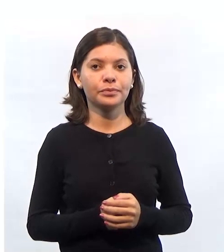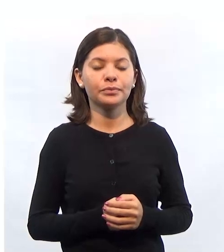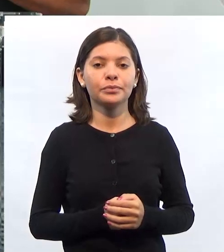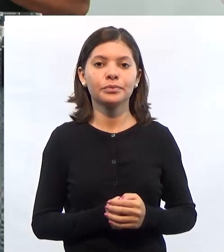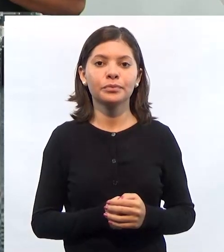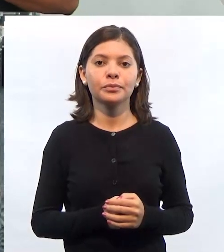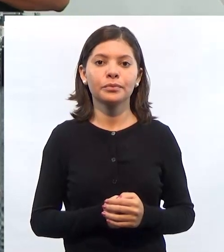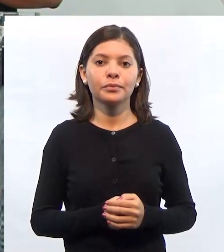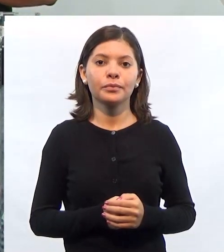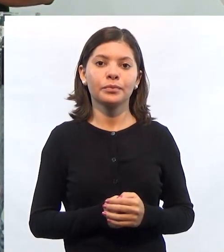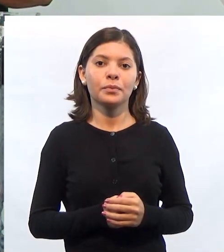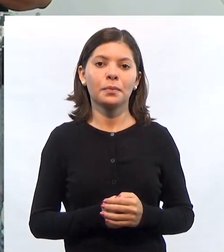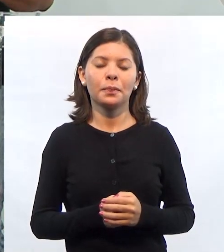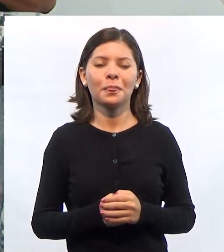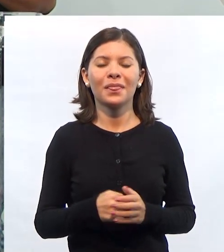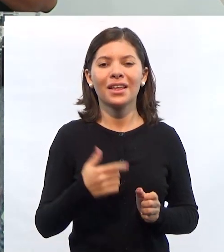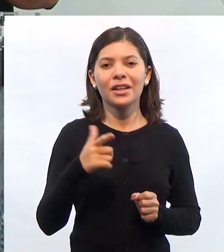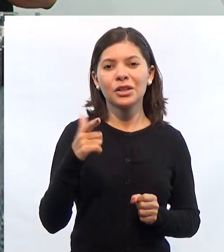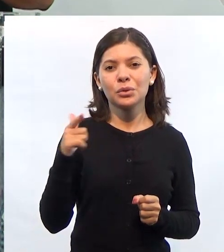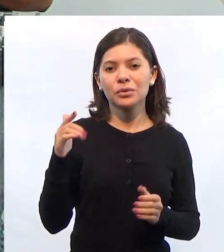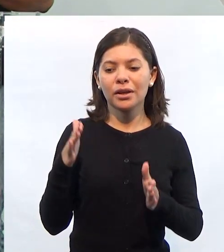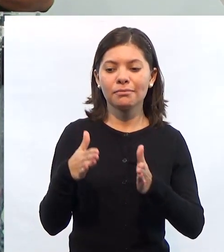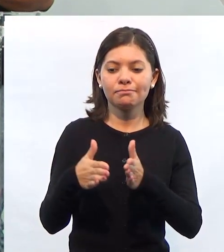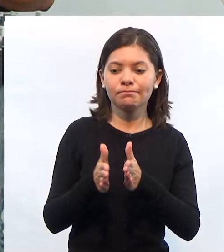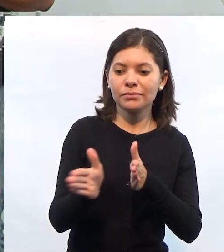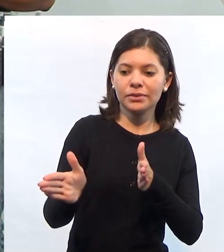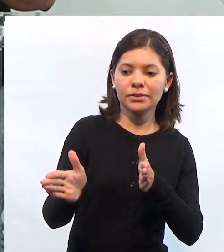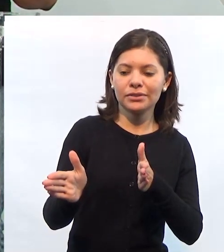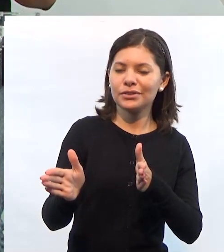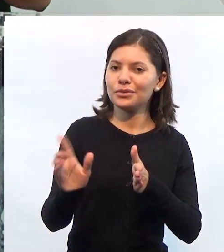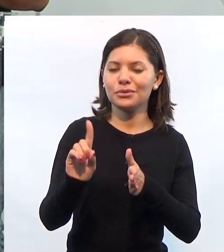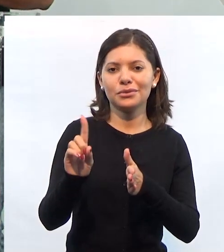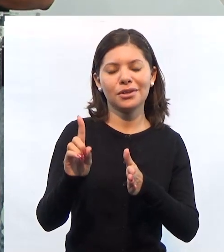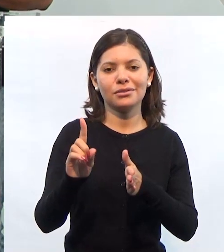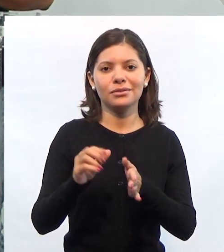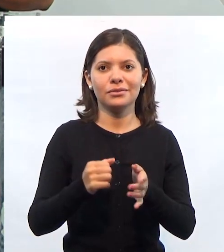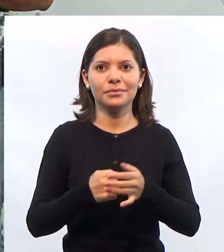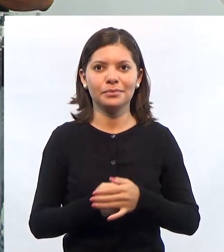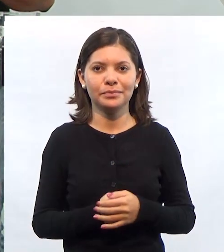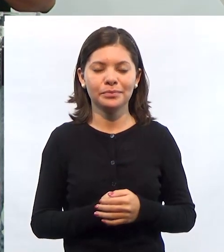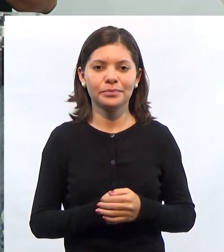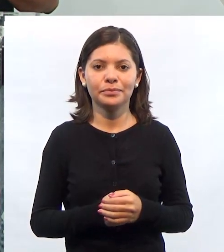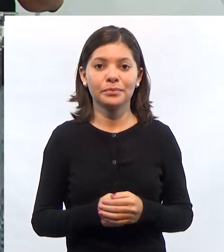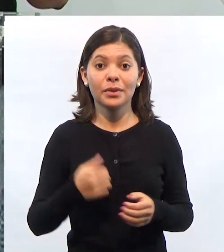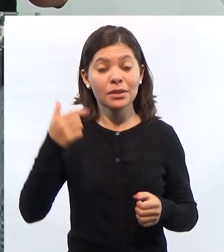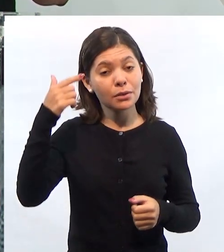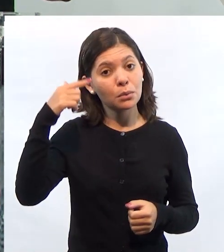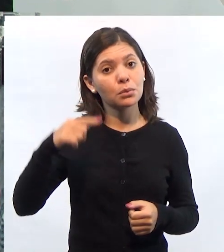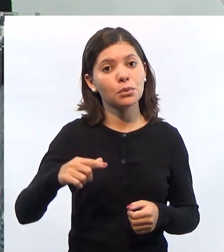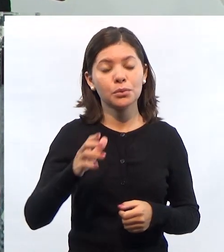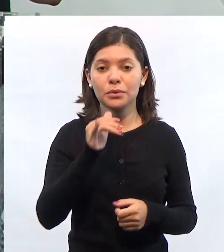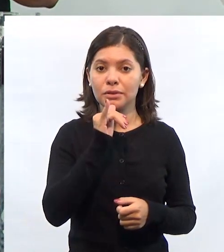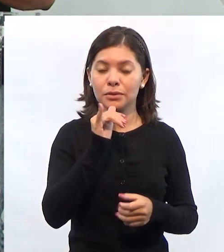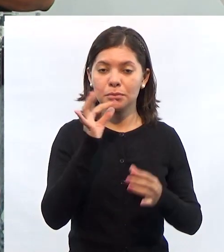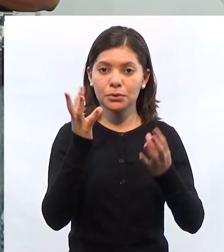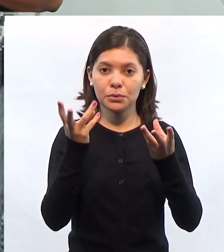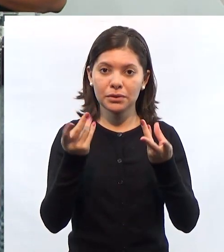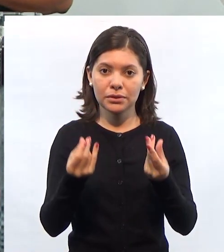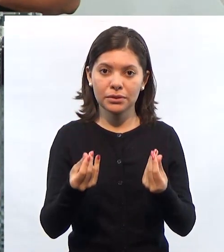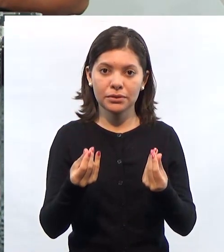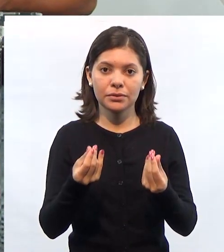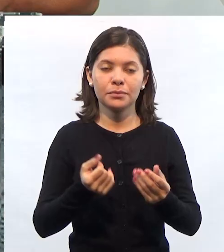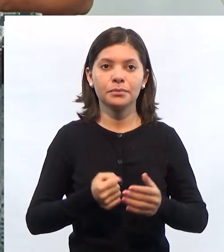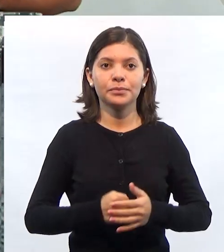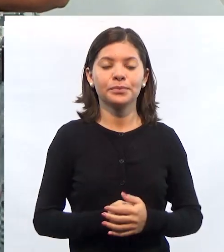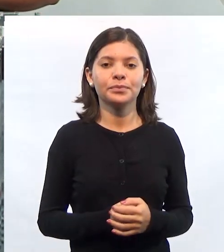ele ocorreu não houve algum desvio do que se do que havia sido planejado isso é um outro exemplo de